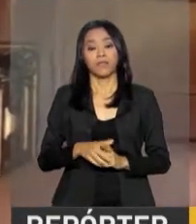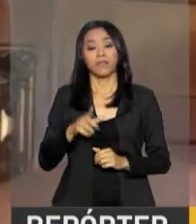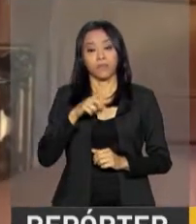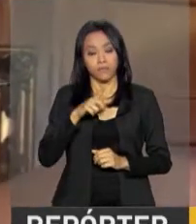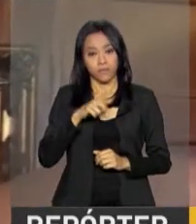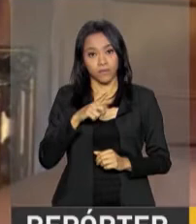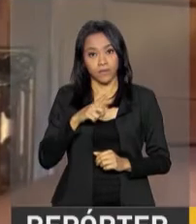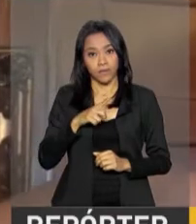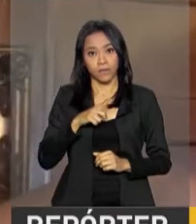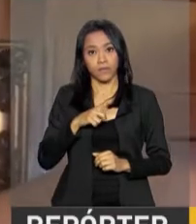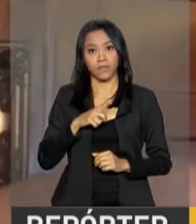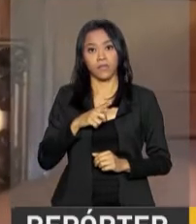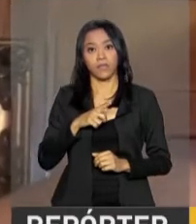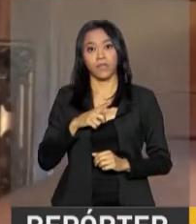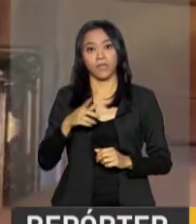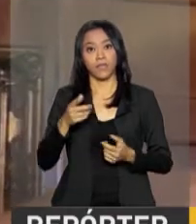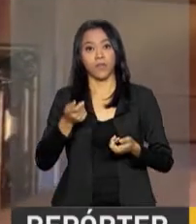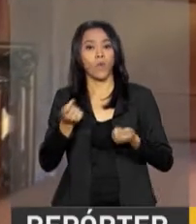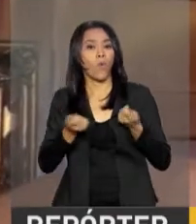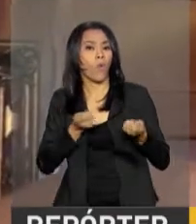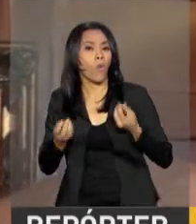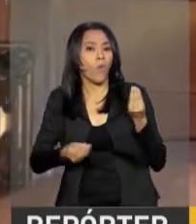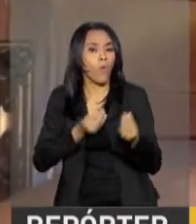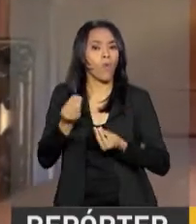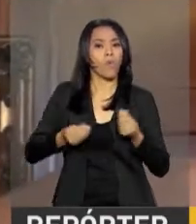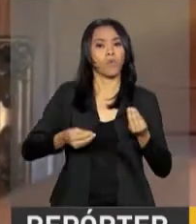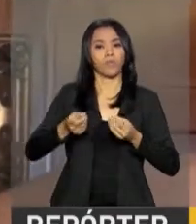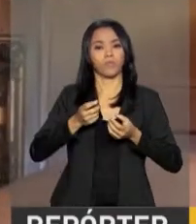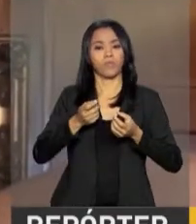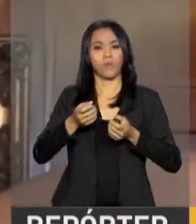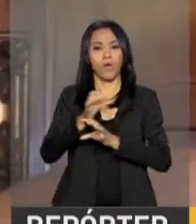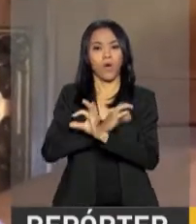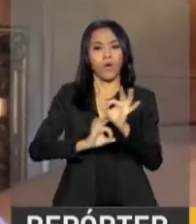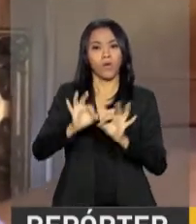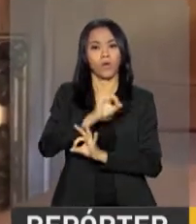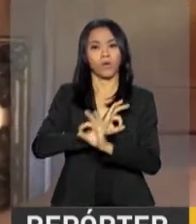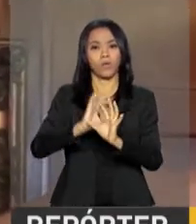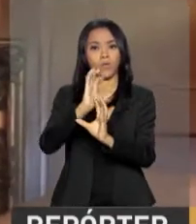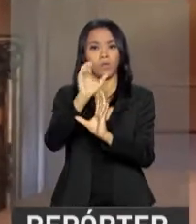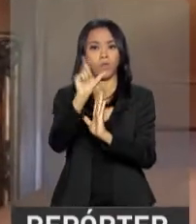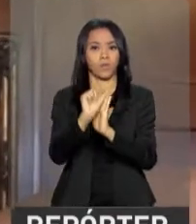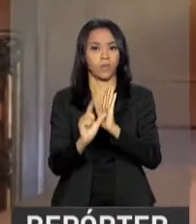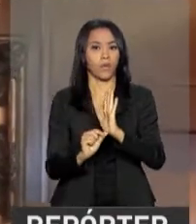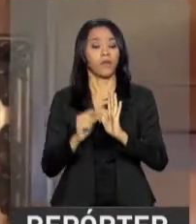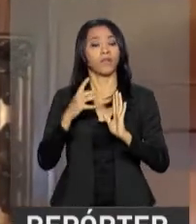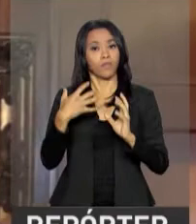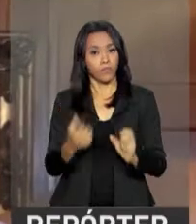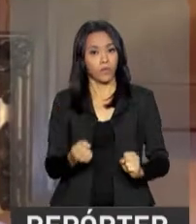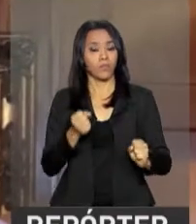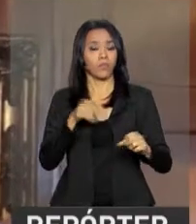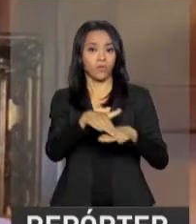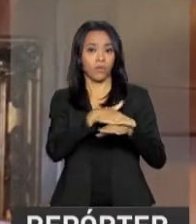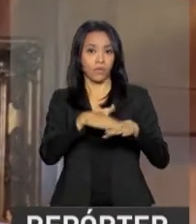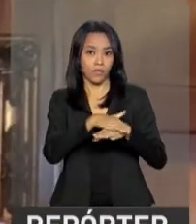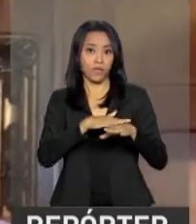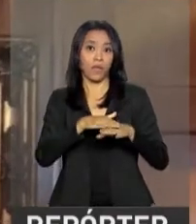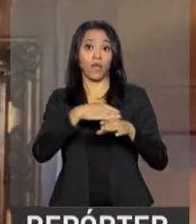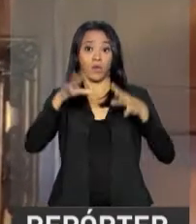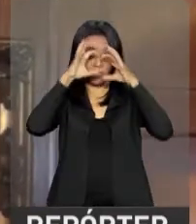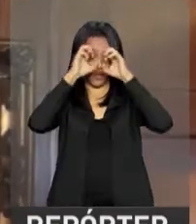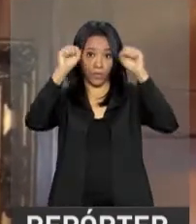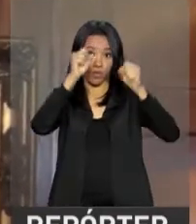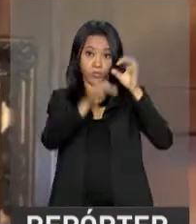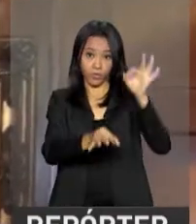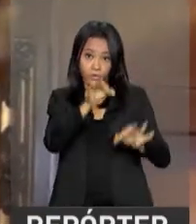a ingerência de orçamento nós vamos conversar com tem a justiça com o tribunal regional federal